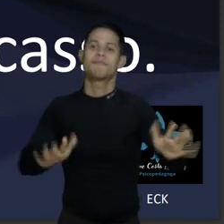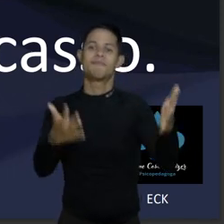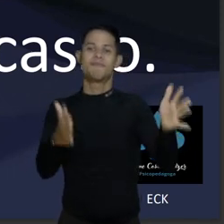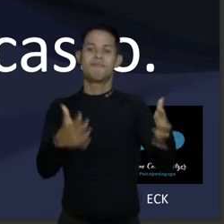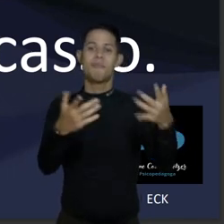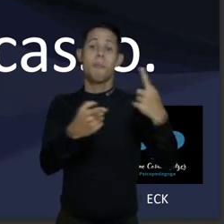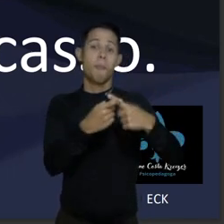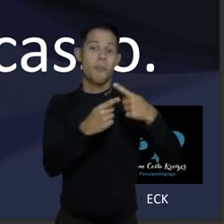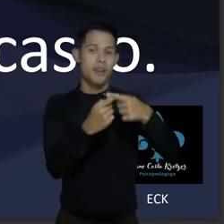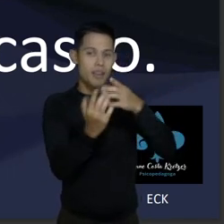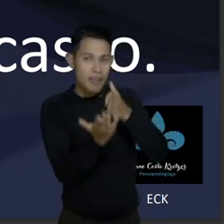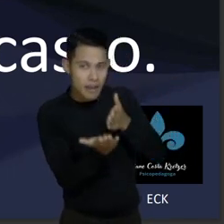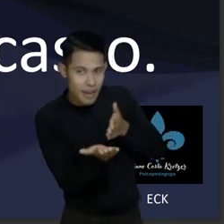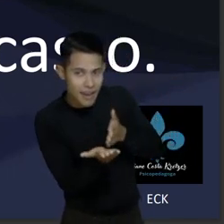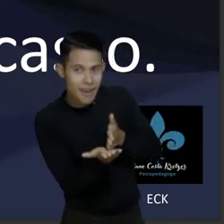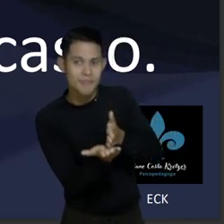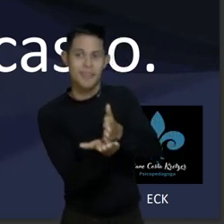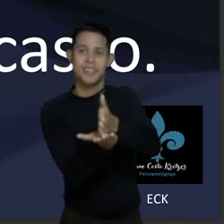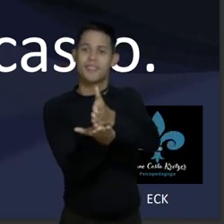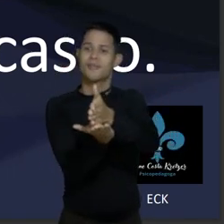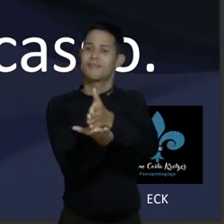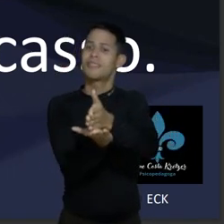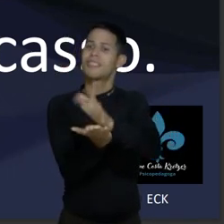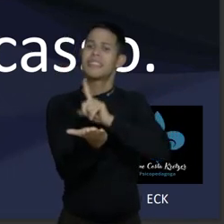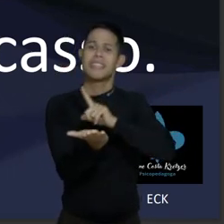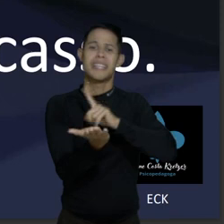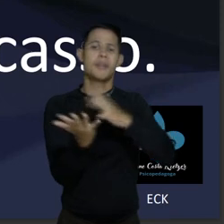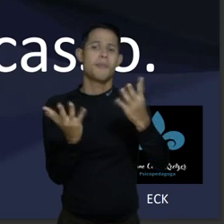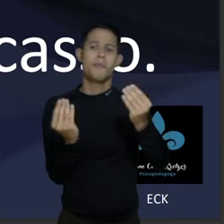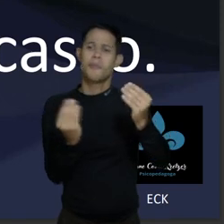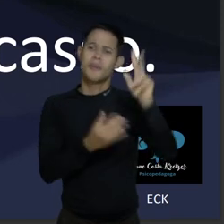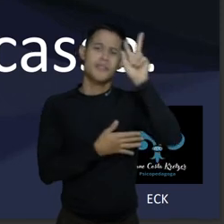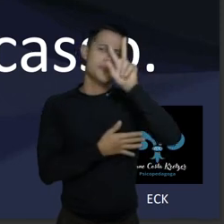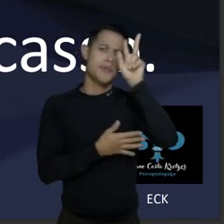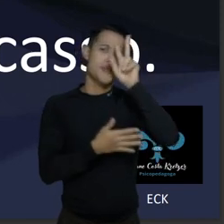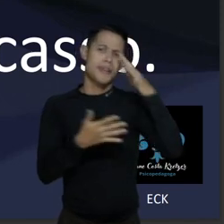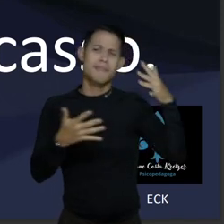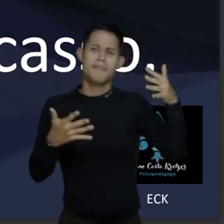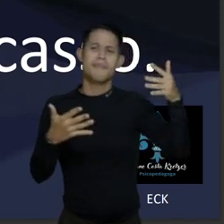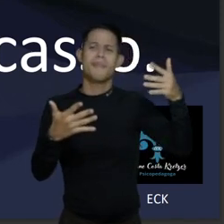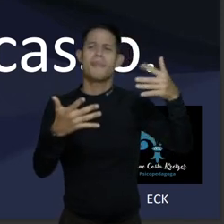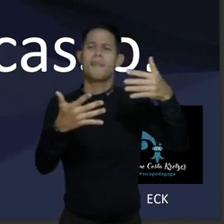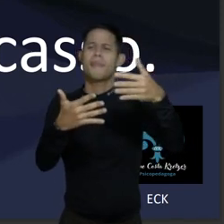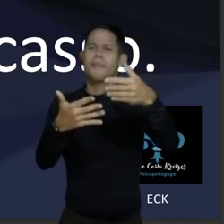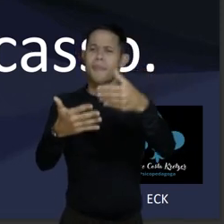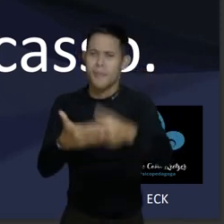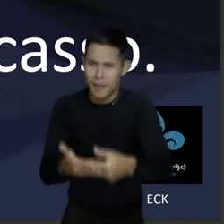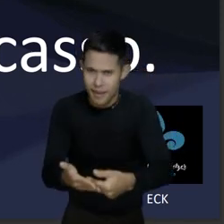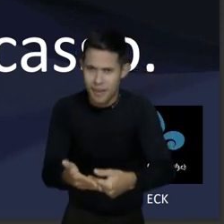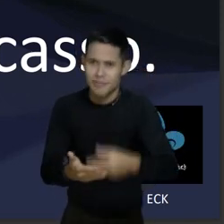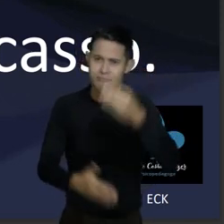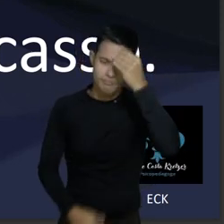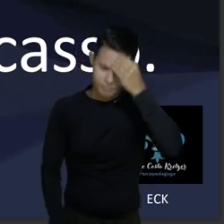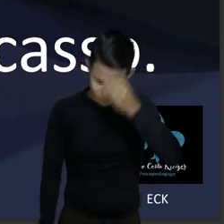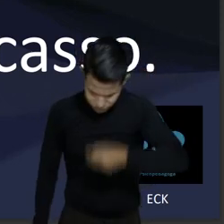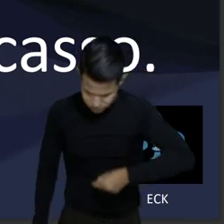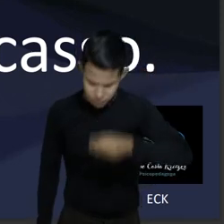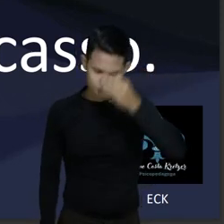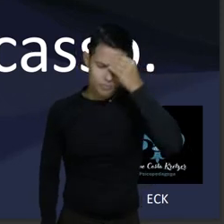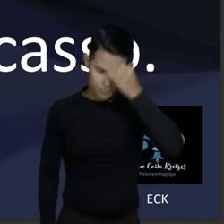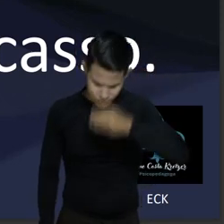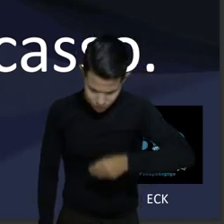uma trajetória que vem com muitas histórias de fracasso eu coloco isso porque é o